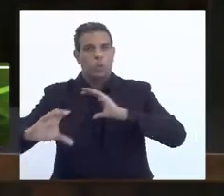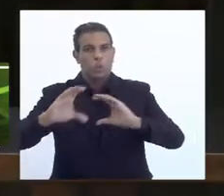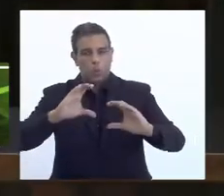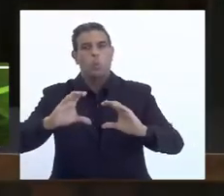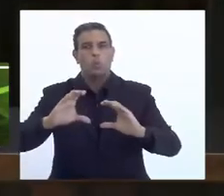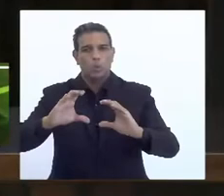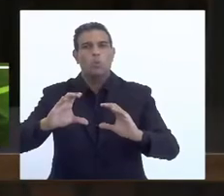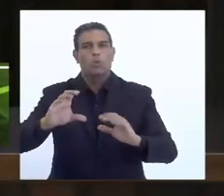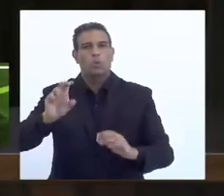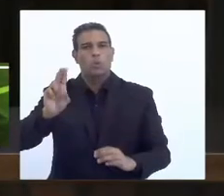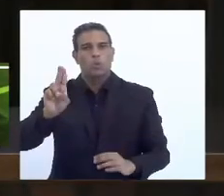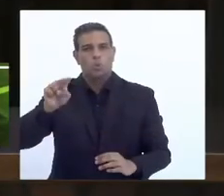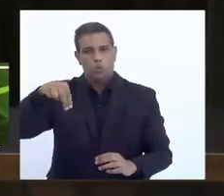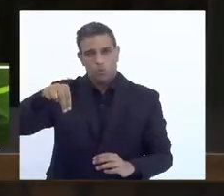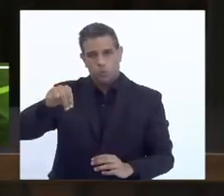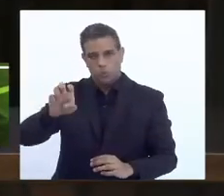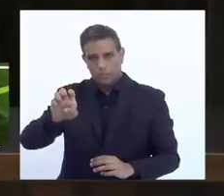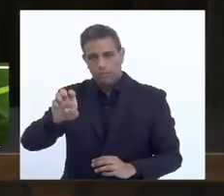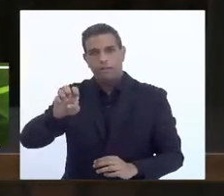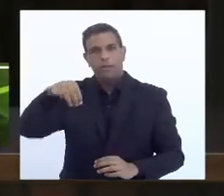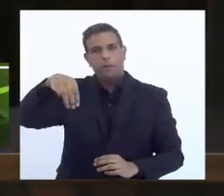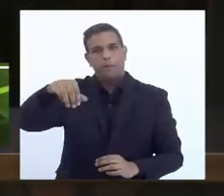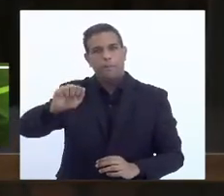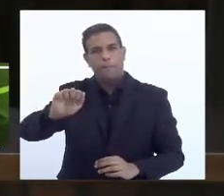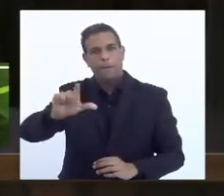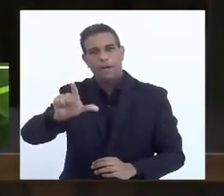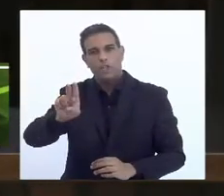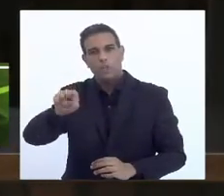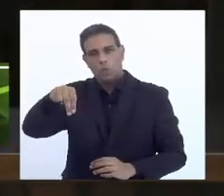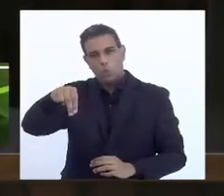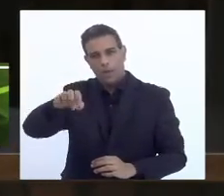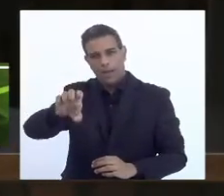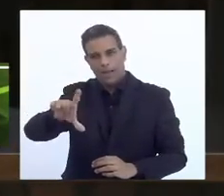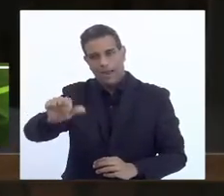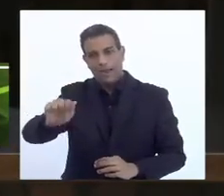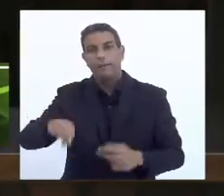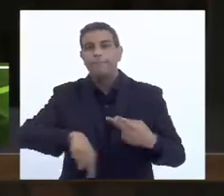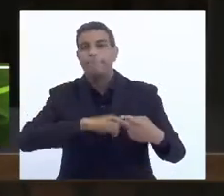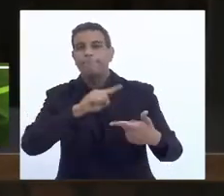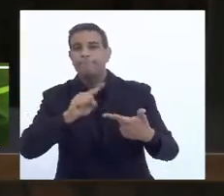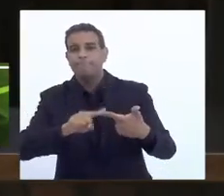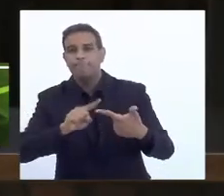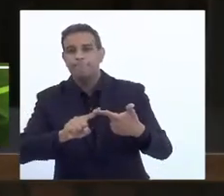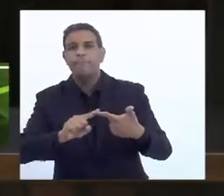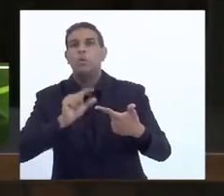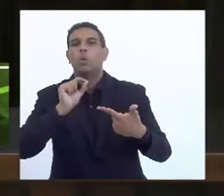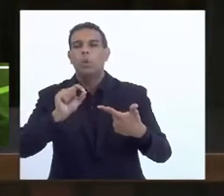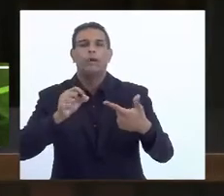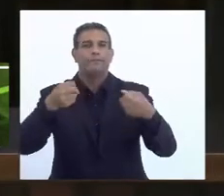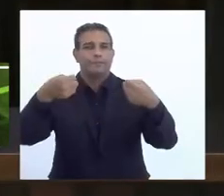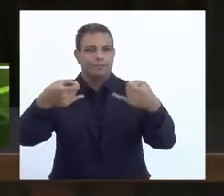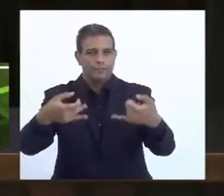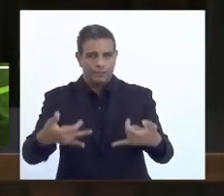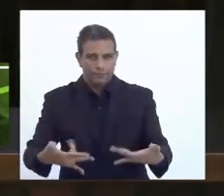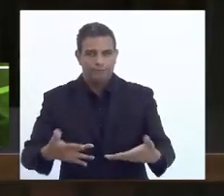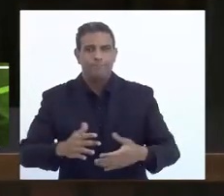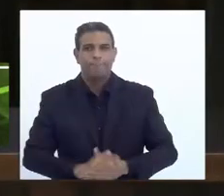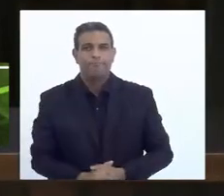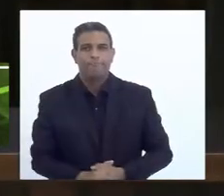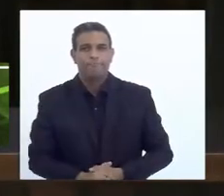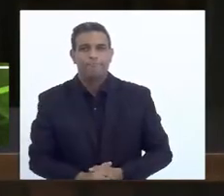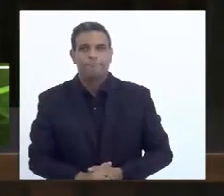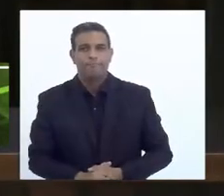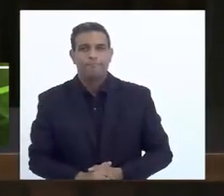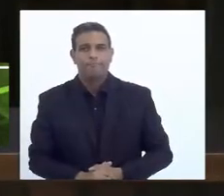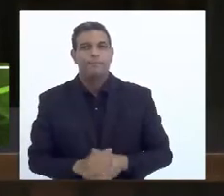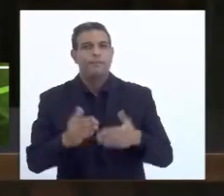UNE, União Nacional dos Estudantes. Queria, em segundo momento aqui, falar que nós vamos